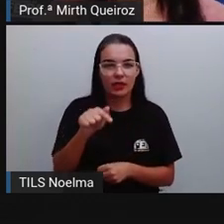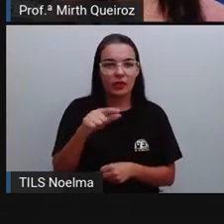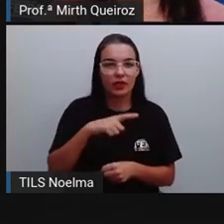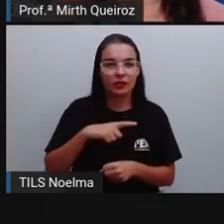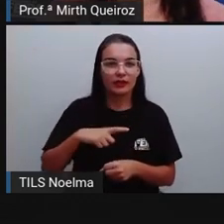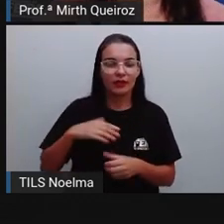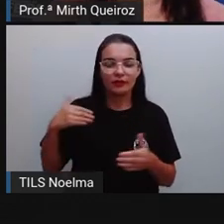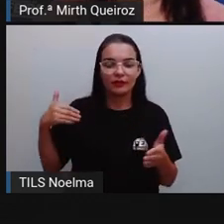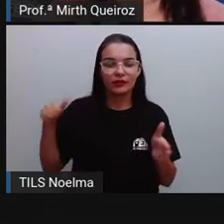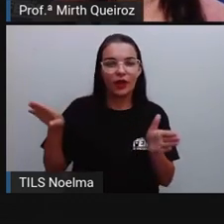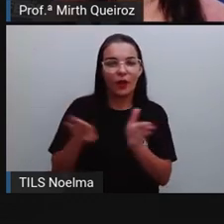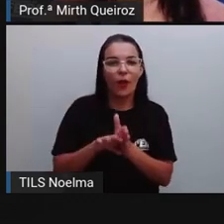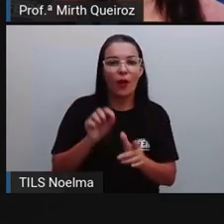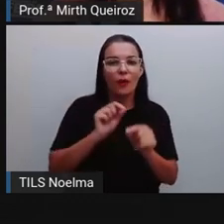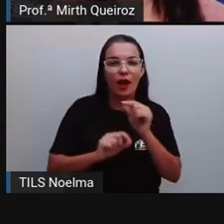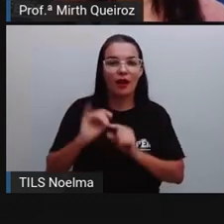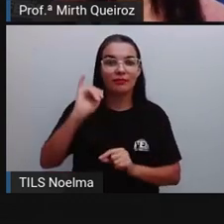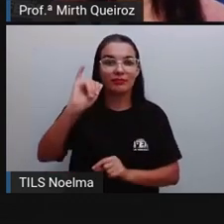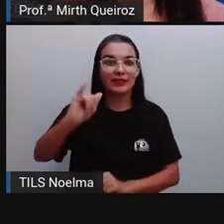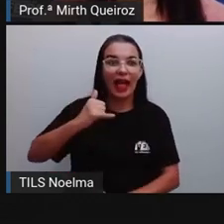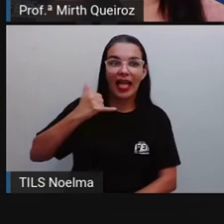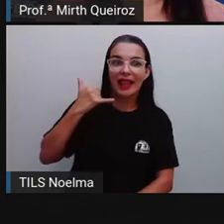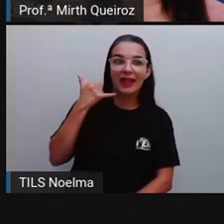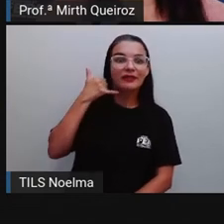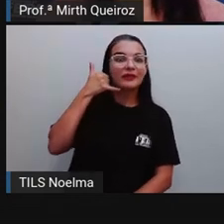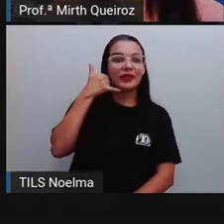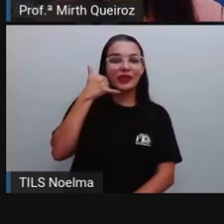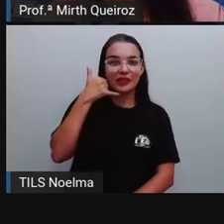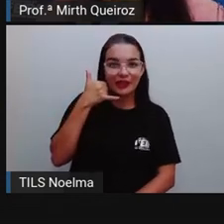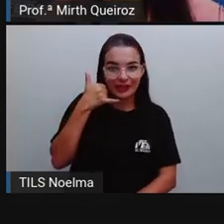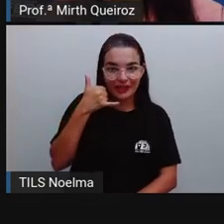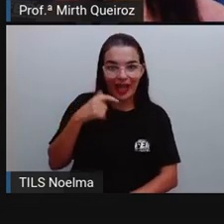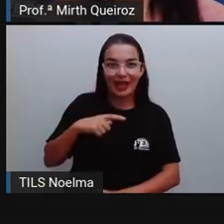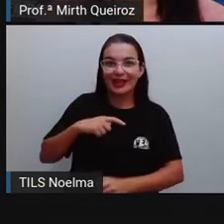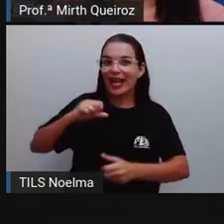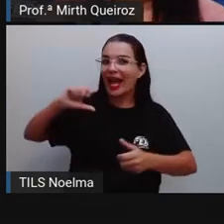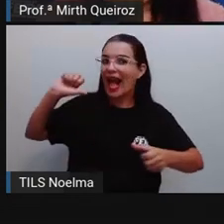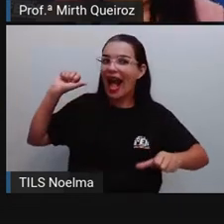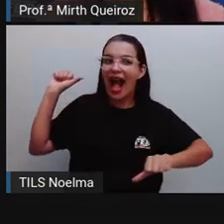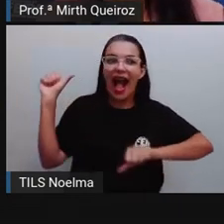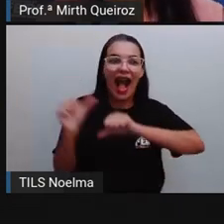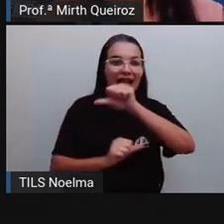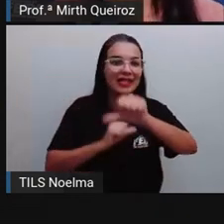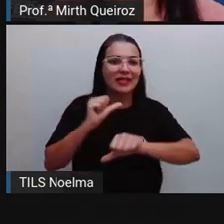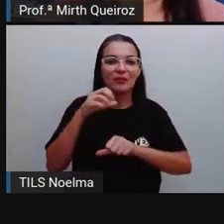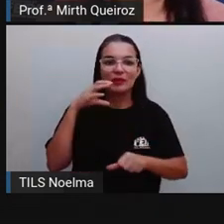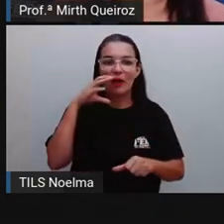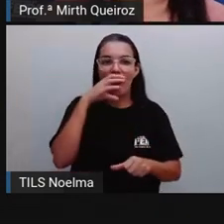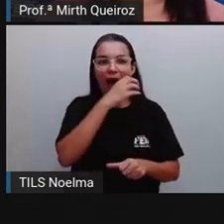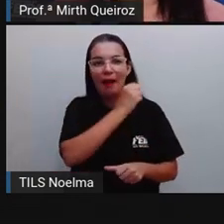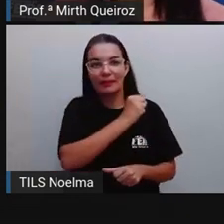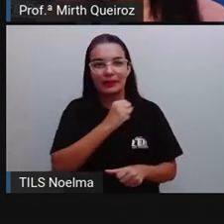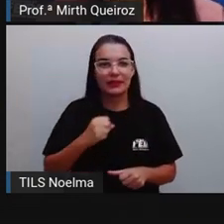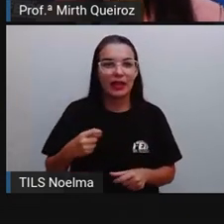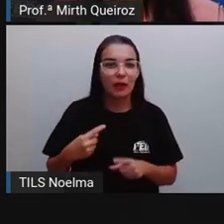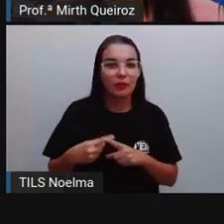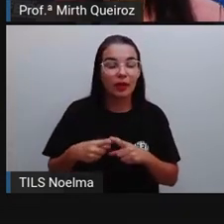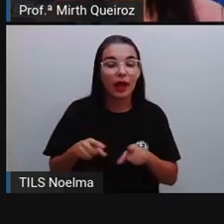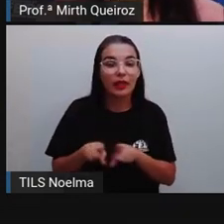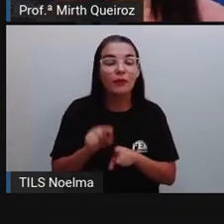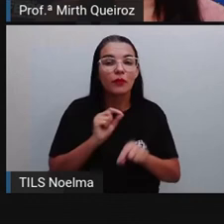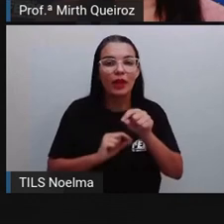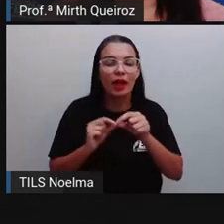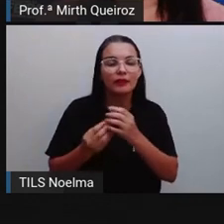que vem sofrendo aí uma evolução de forma absurda e acelerada também. Surgiram, então, os